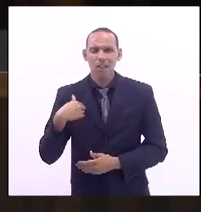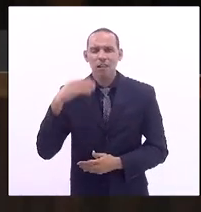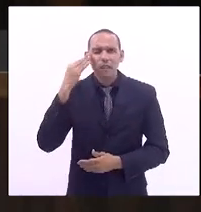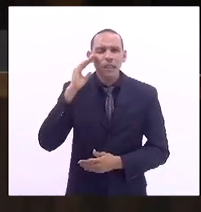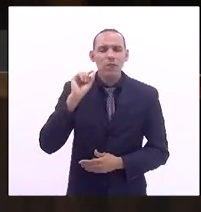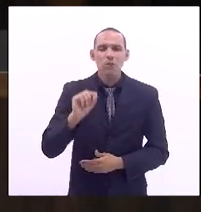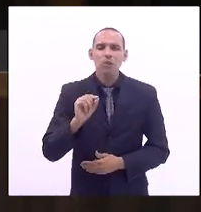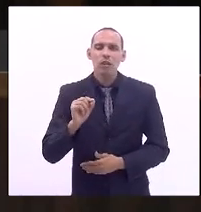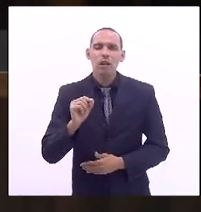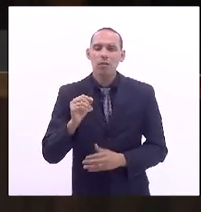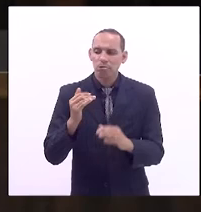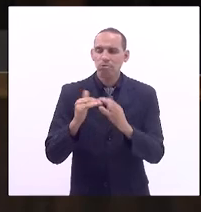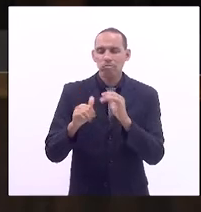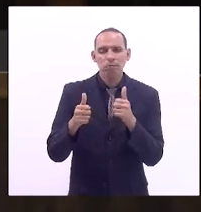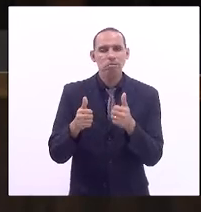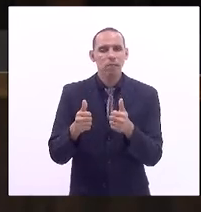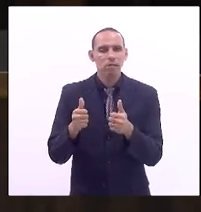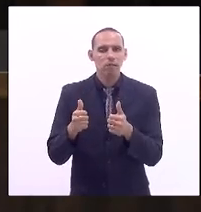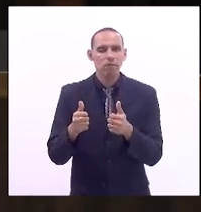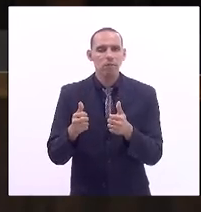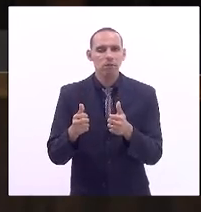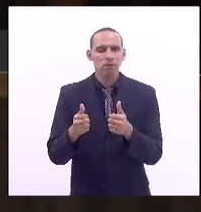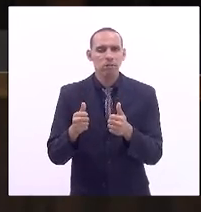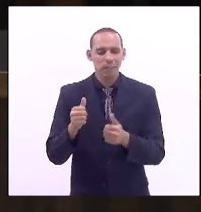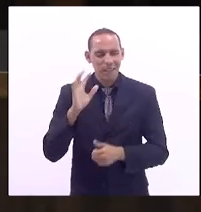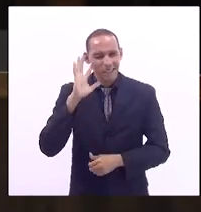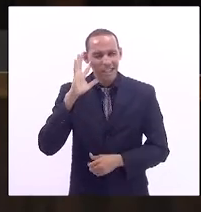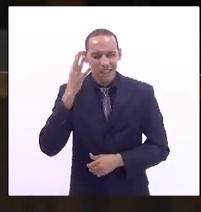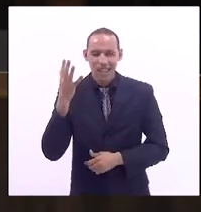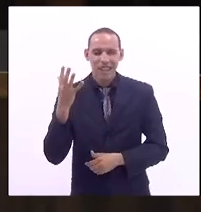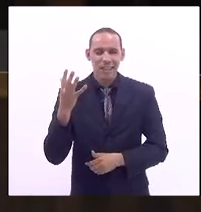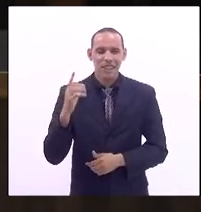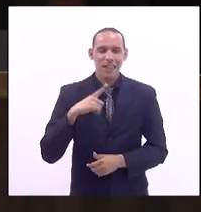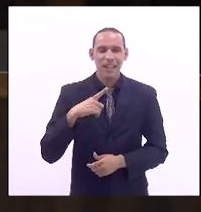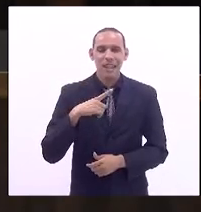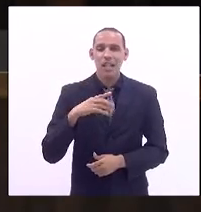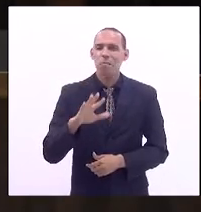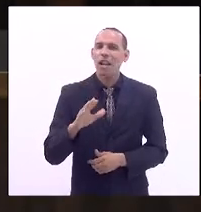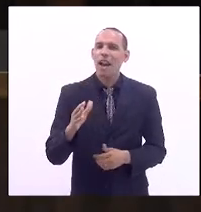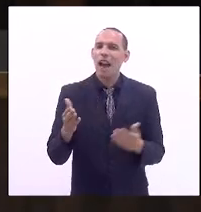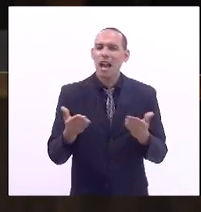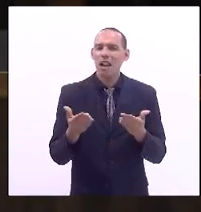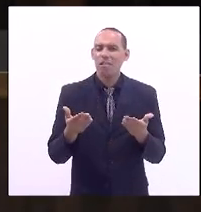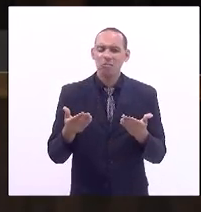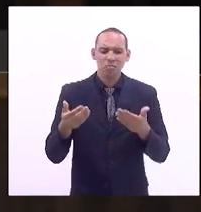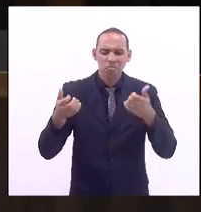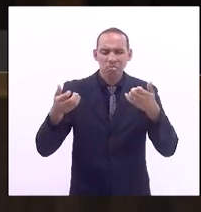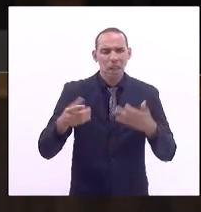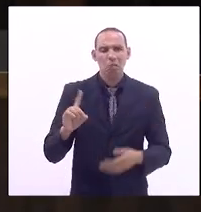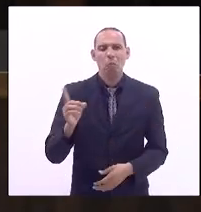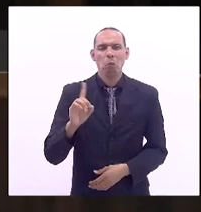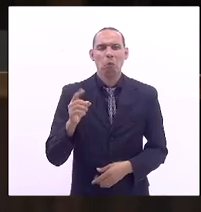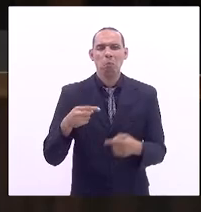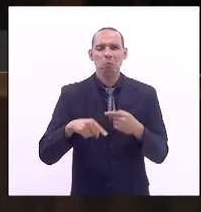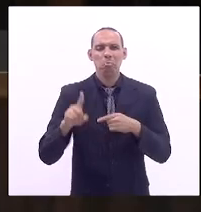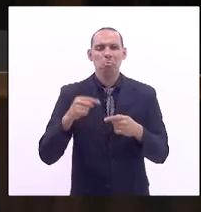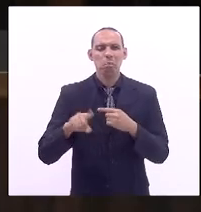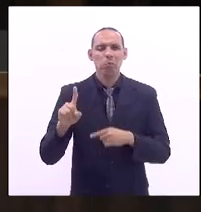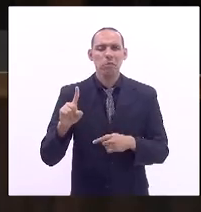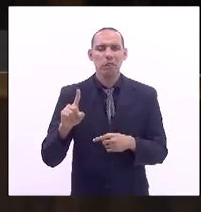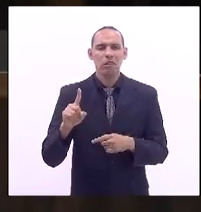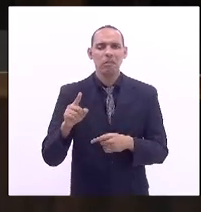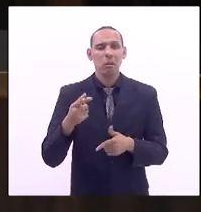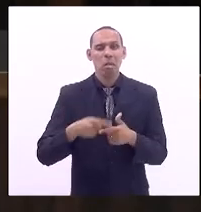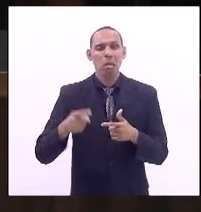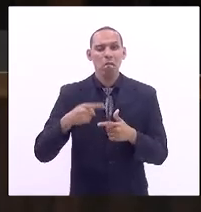entendi que tava bem encaminhado a solução a solucionática mas agora diz que não permaneça